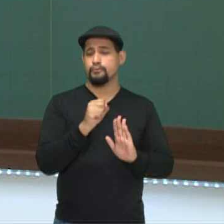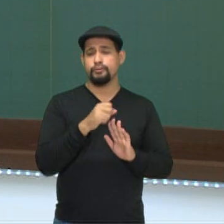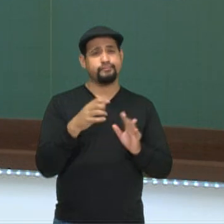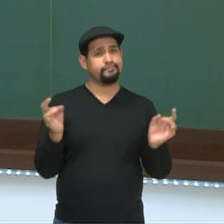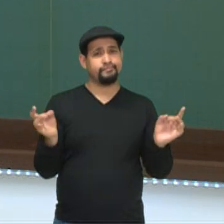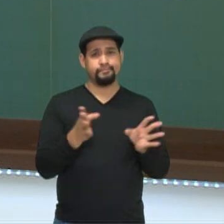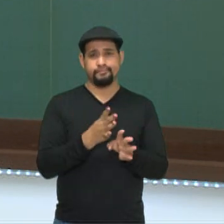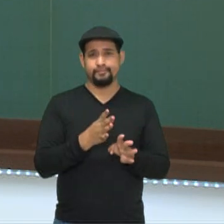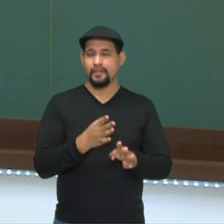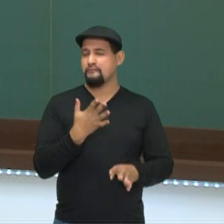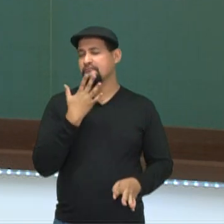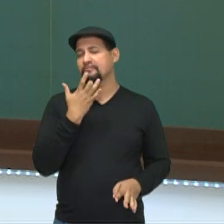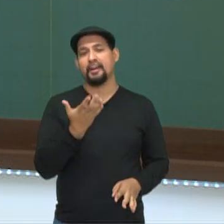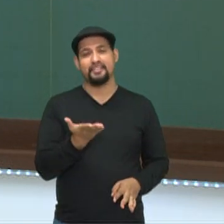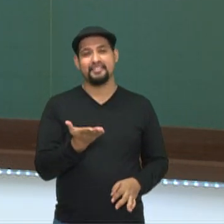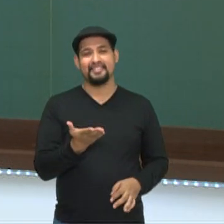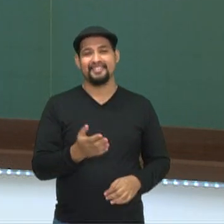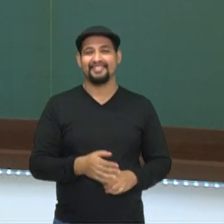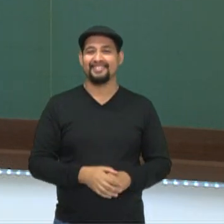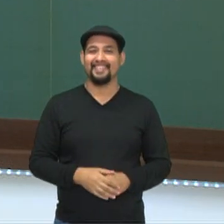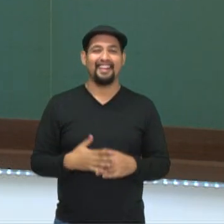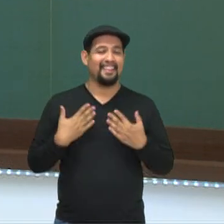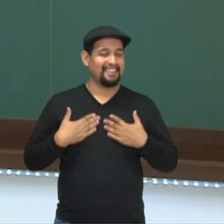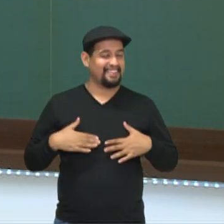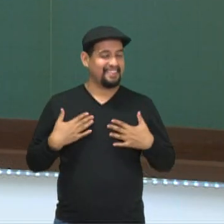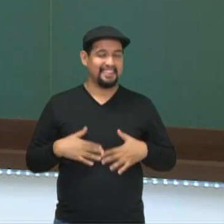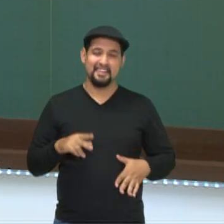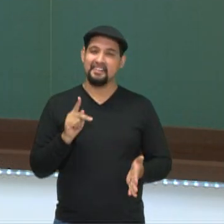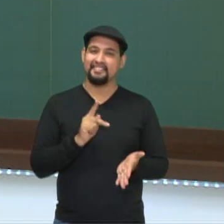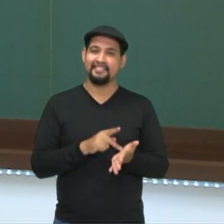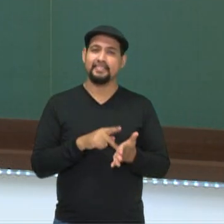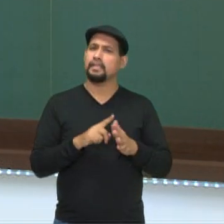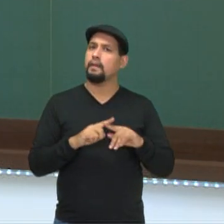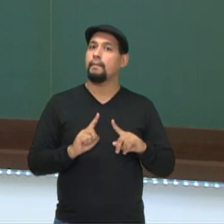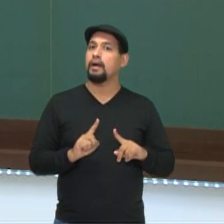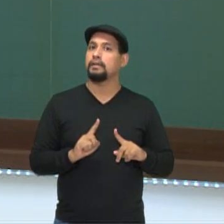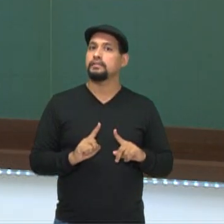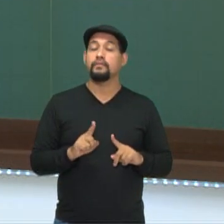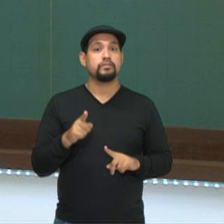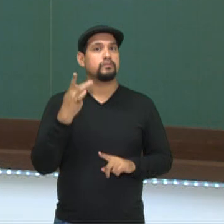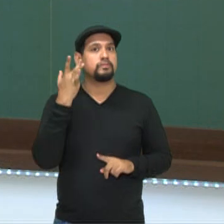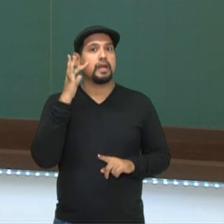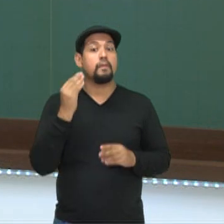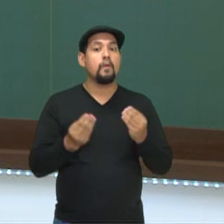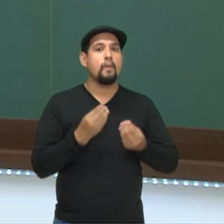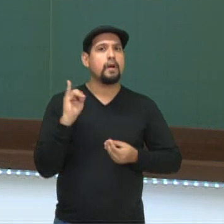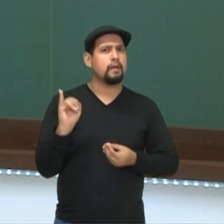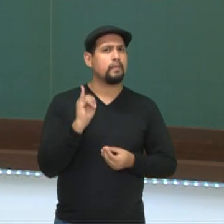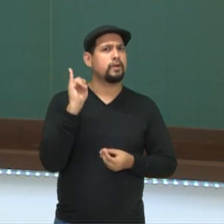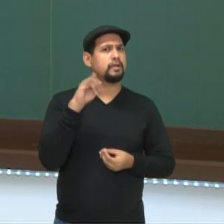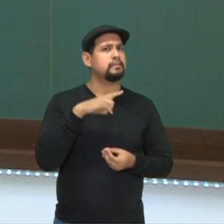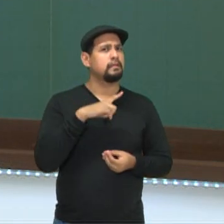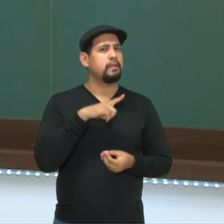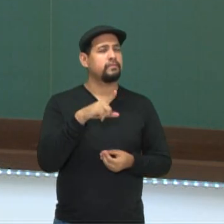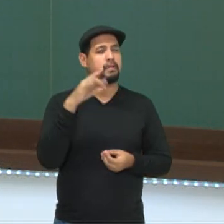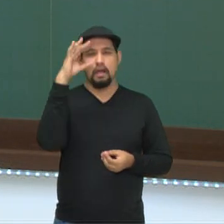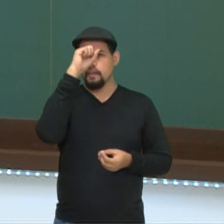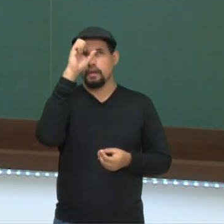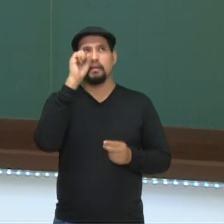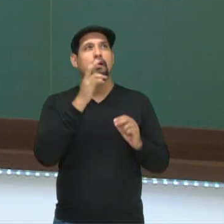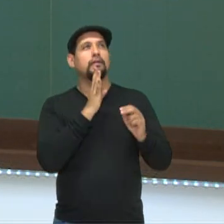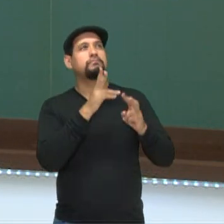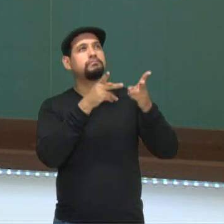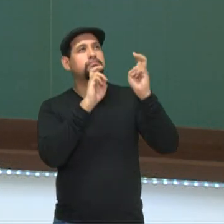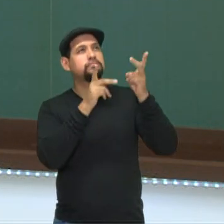fechou. Fácil, né? Bem tranquilo mesmo. Mas você não tem noção a importância que tem você saber reconhecer